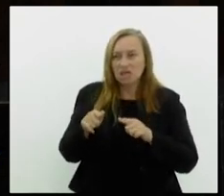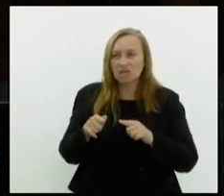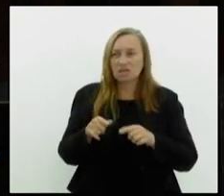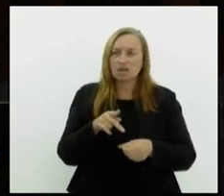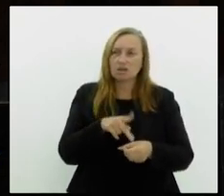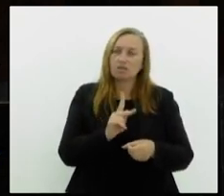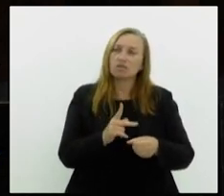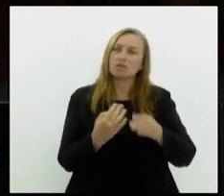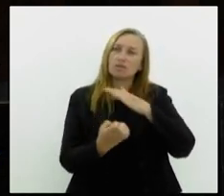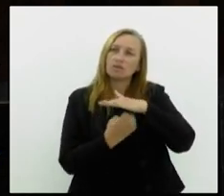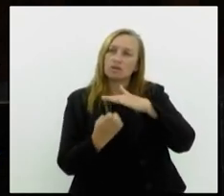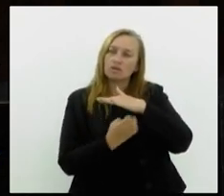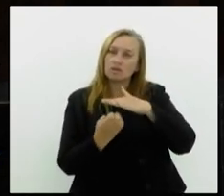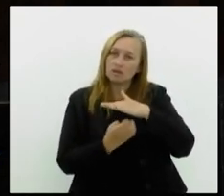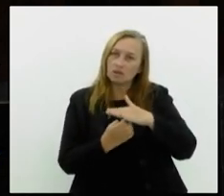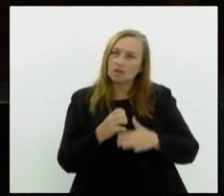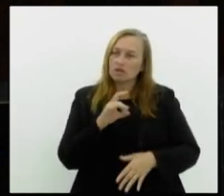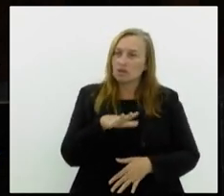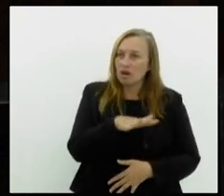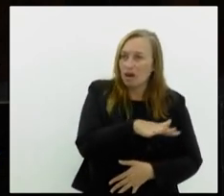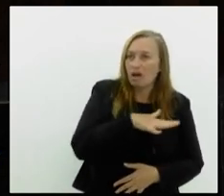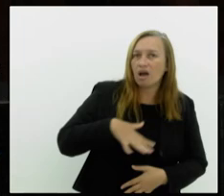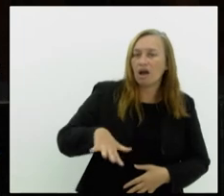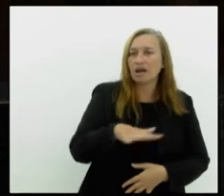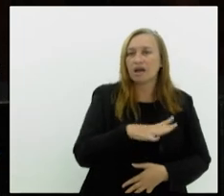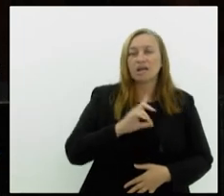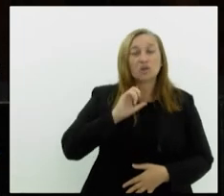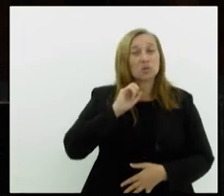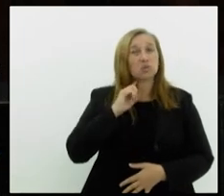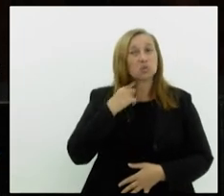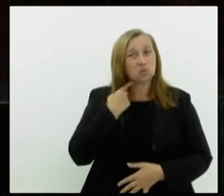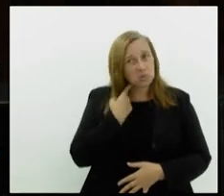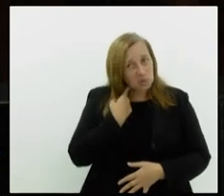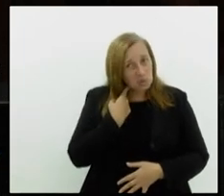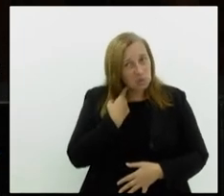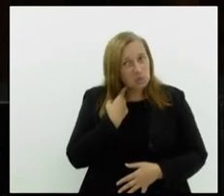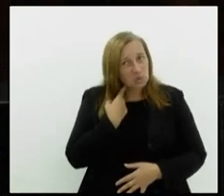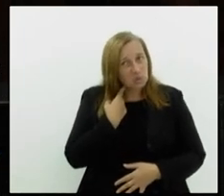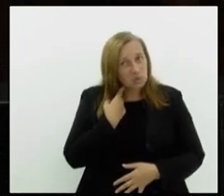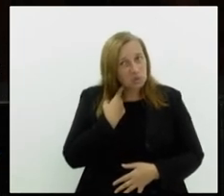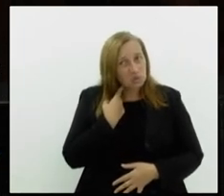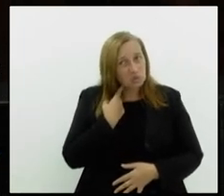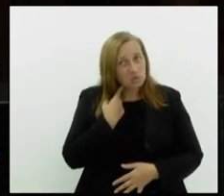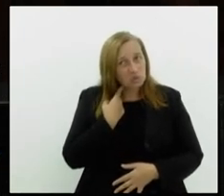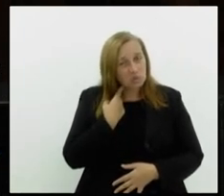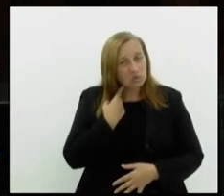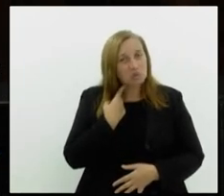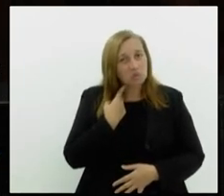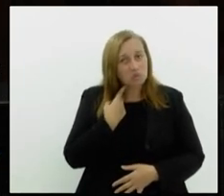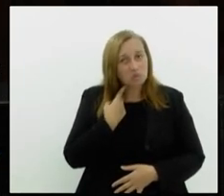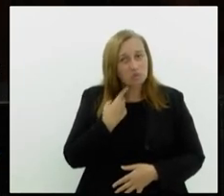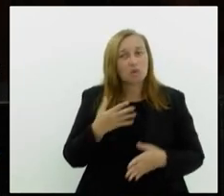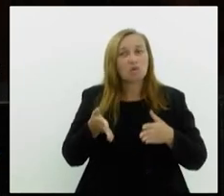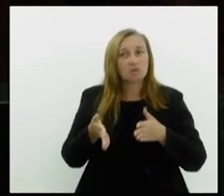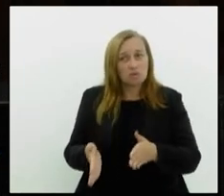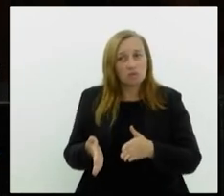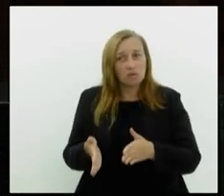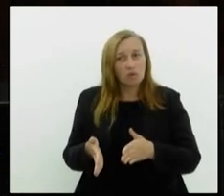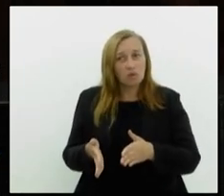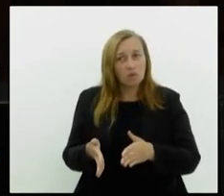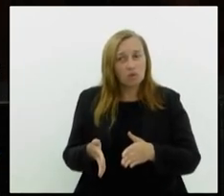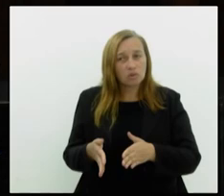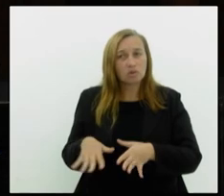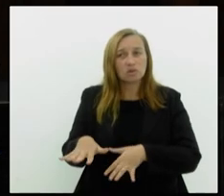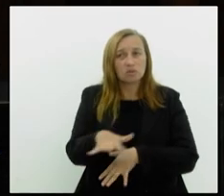Petrobras, haja vista que a área contaminada tem o seu epicentro de contaminação justamente num